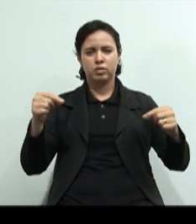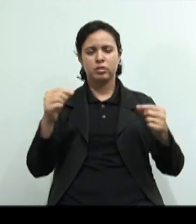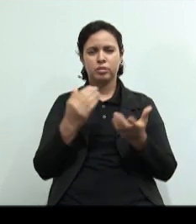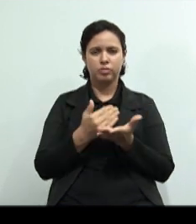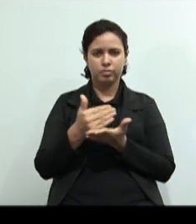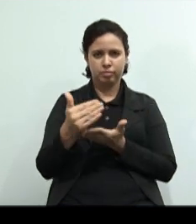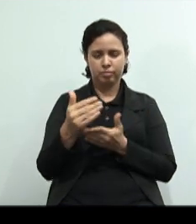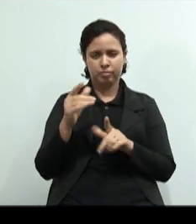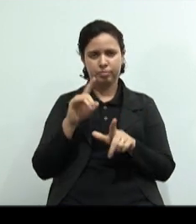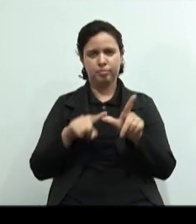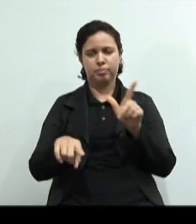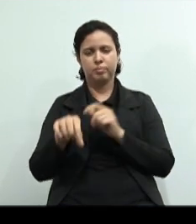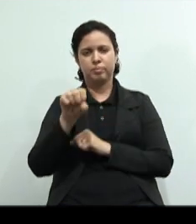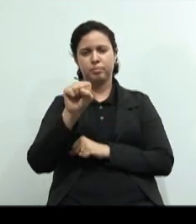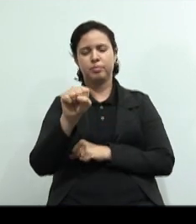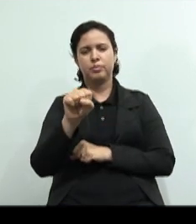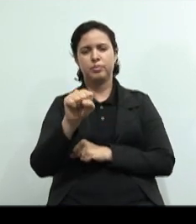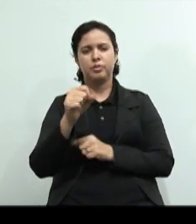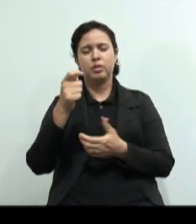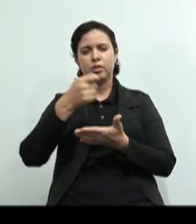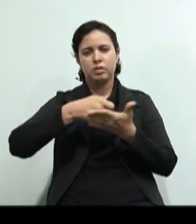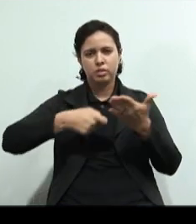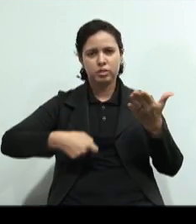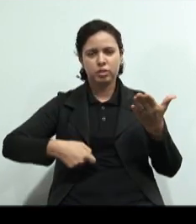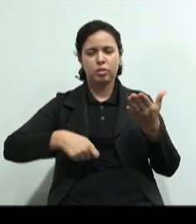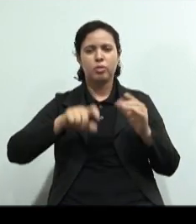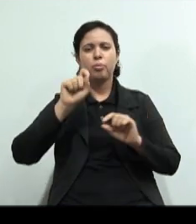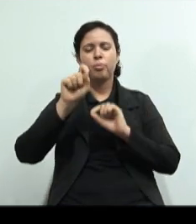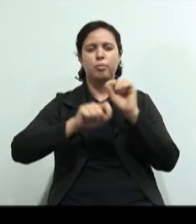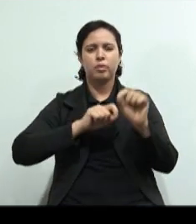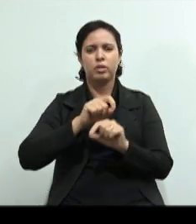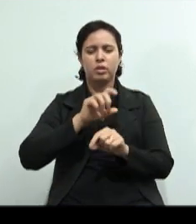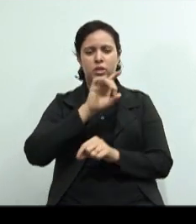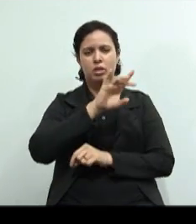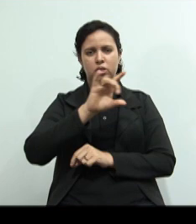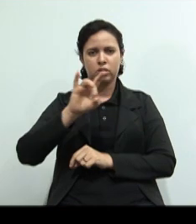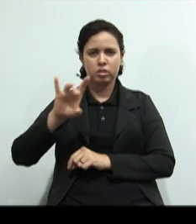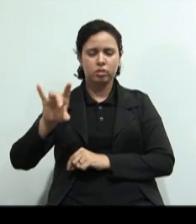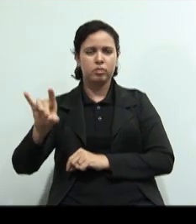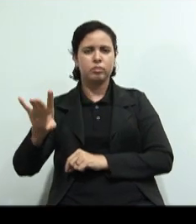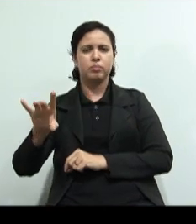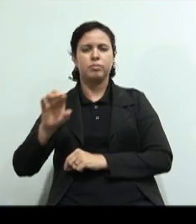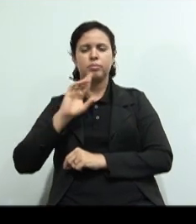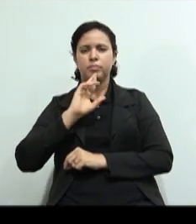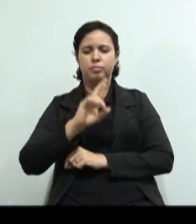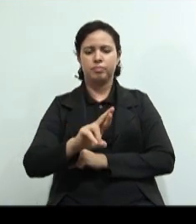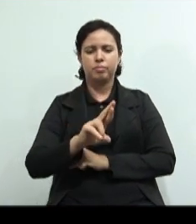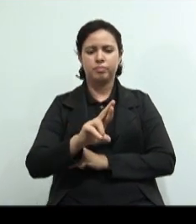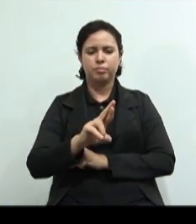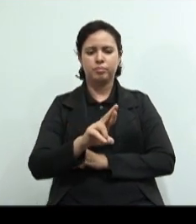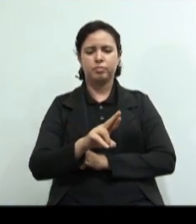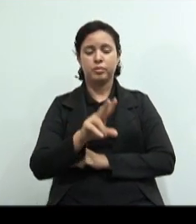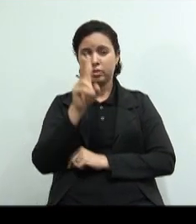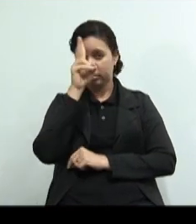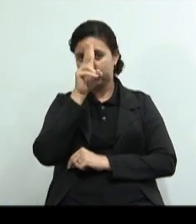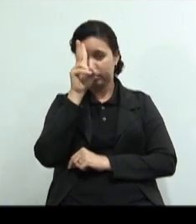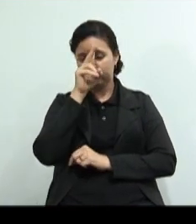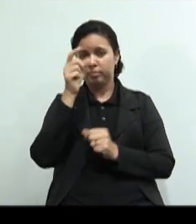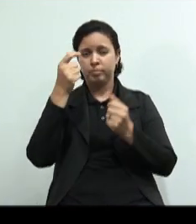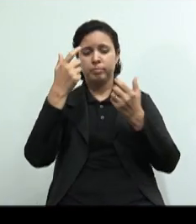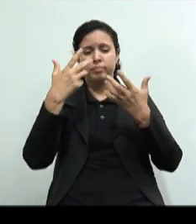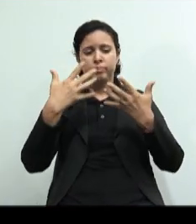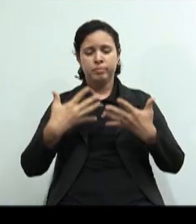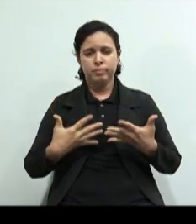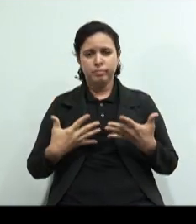S. Escreva o que cada uma delas representa. Lembra que nós falamos? Eu não sei